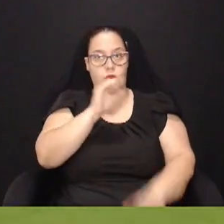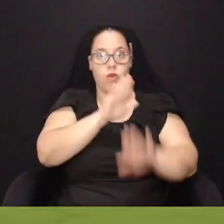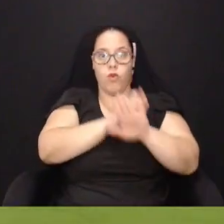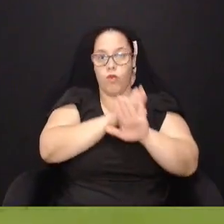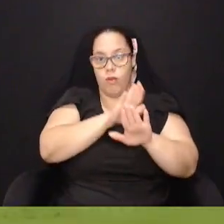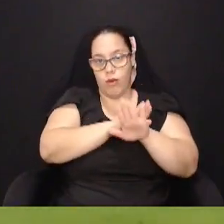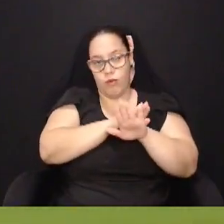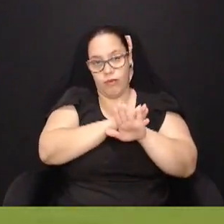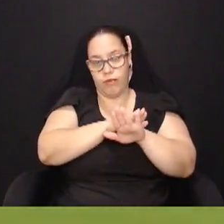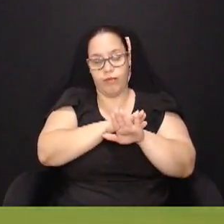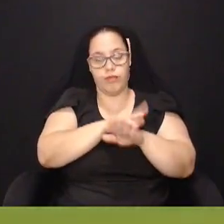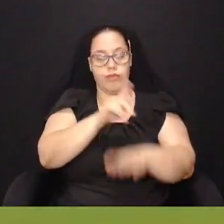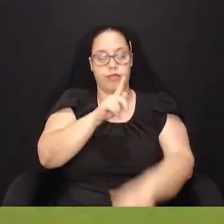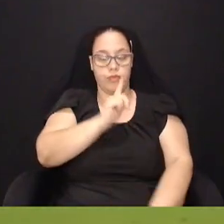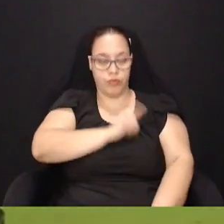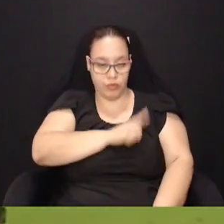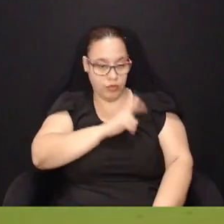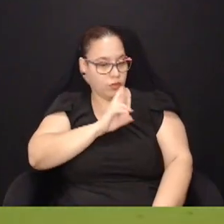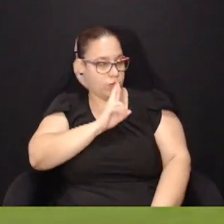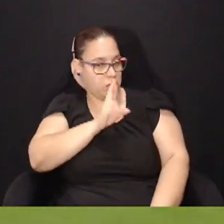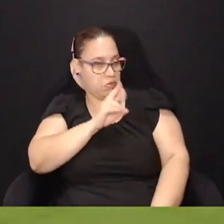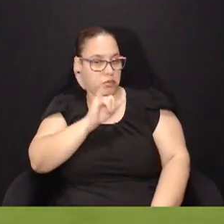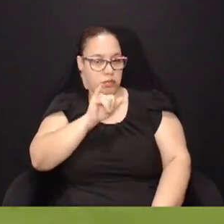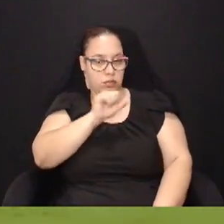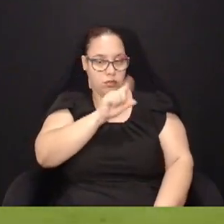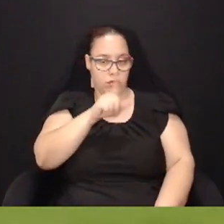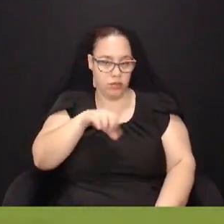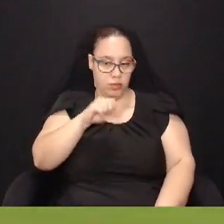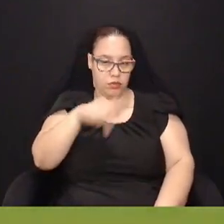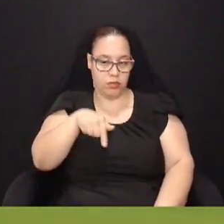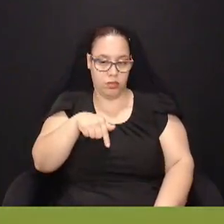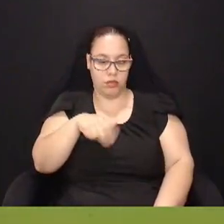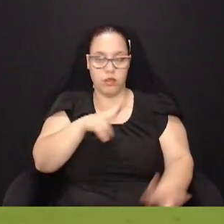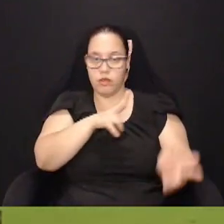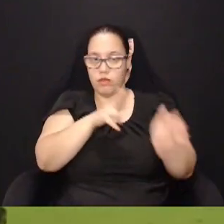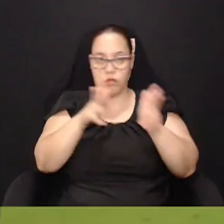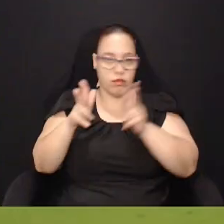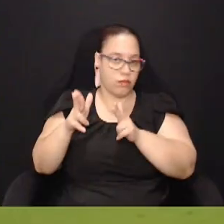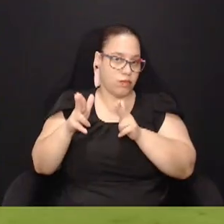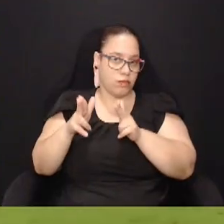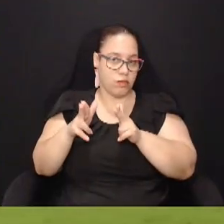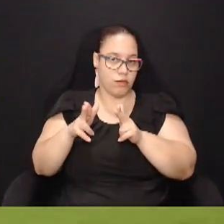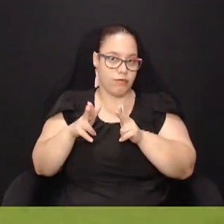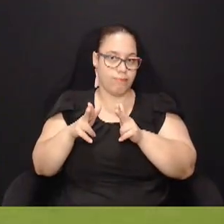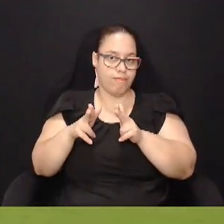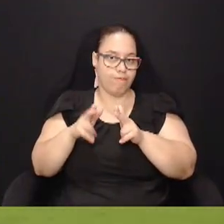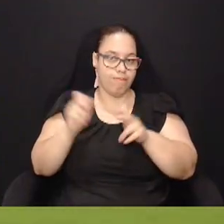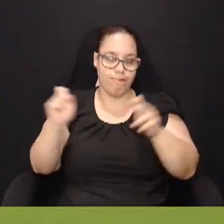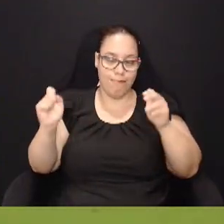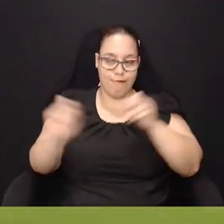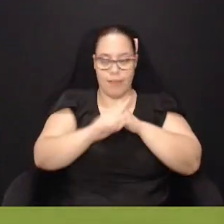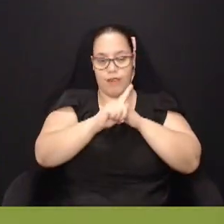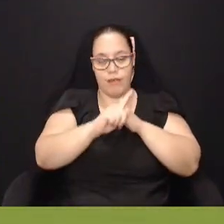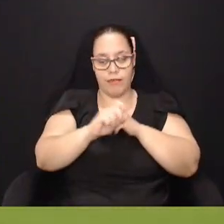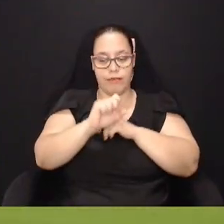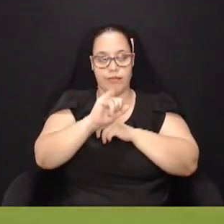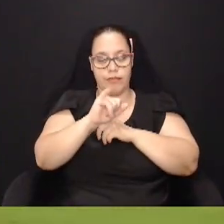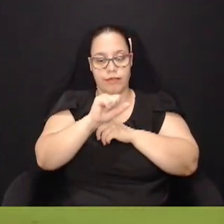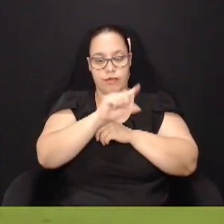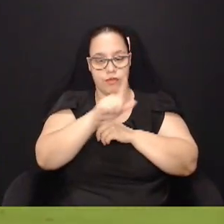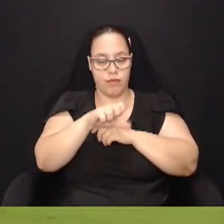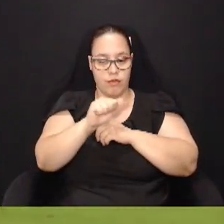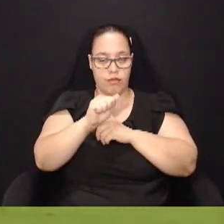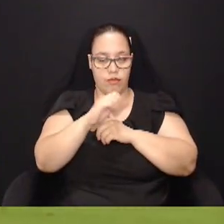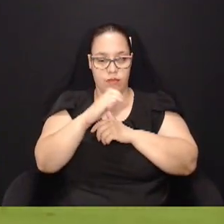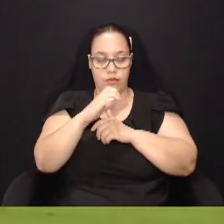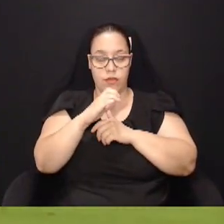Guarani respondeu com o Isaac na mesma moeda, chute para fora. Isaac tentou mais uma, agora